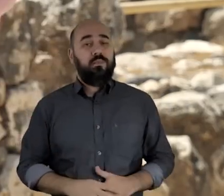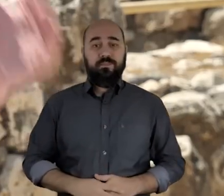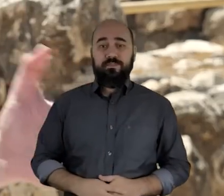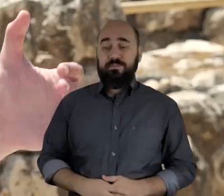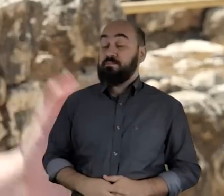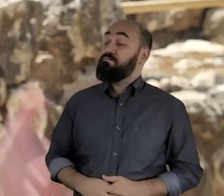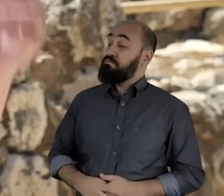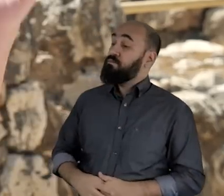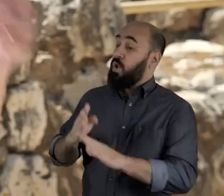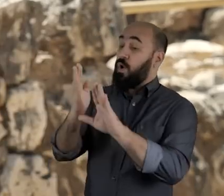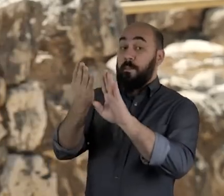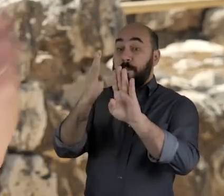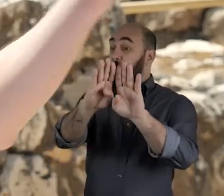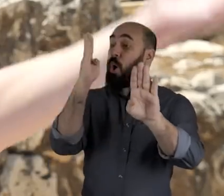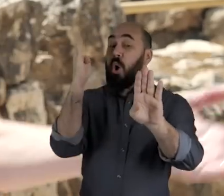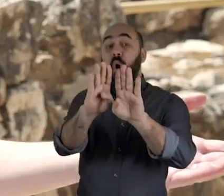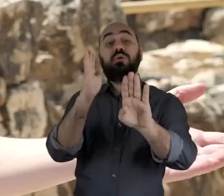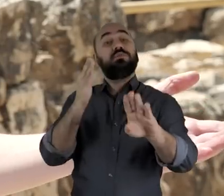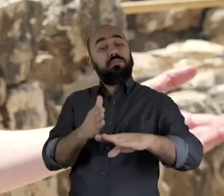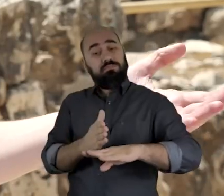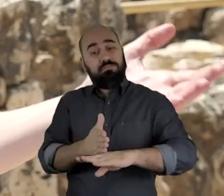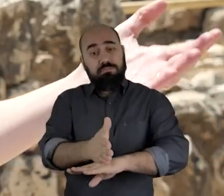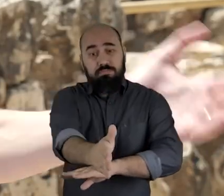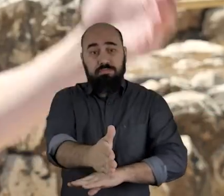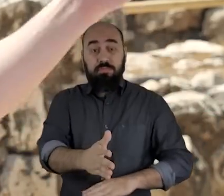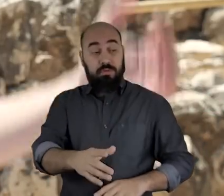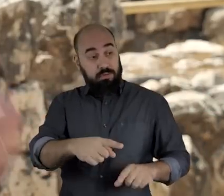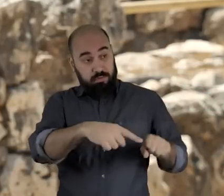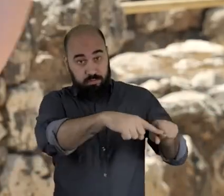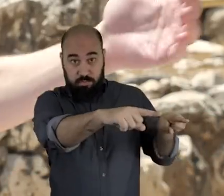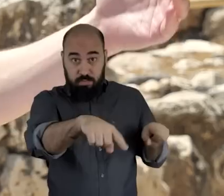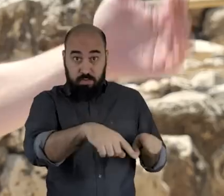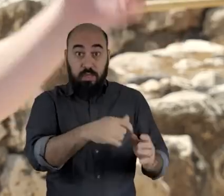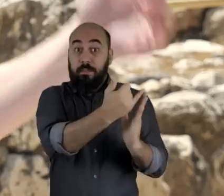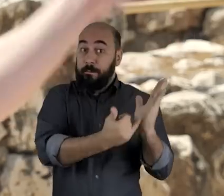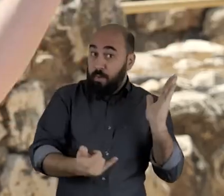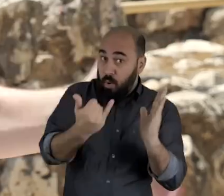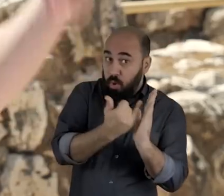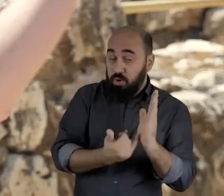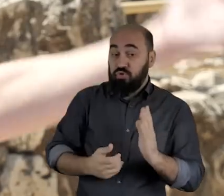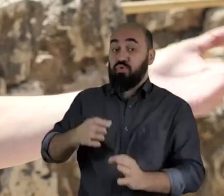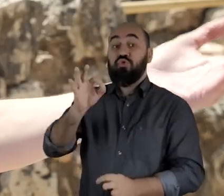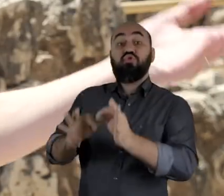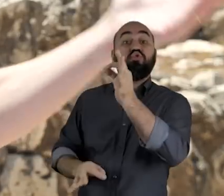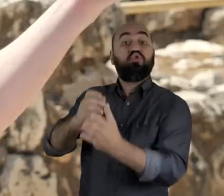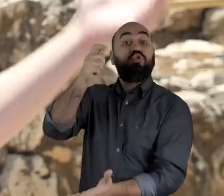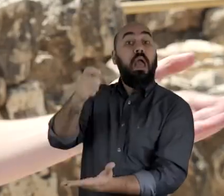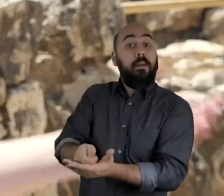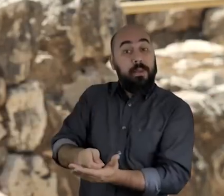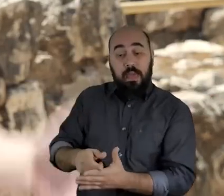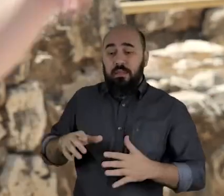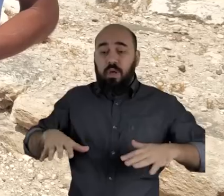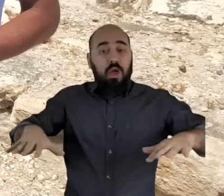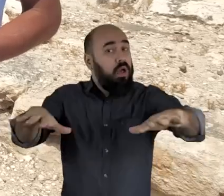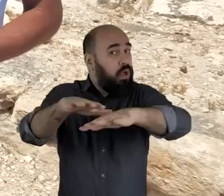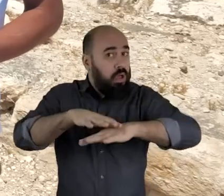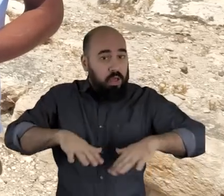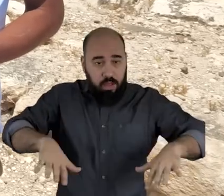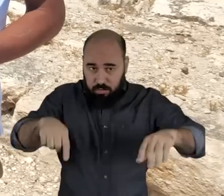para a cidade. Impostos eram cobrados aqui. Julgamentos eram feitos aqui. Sabemos isso pela